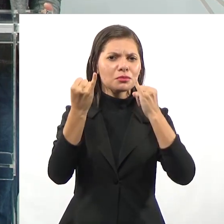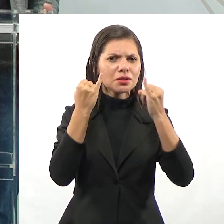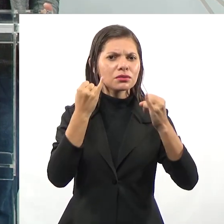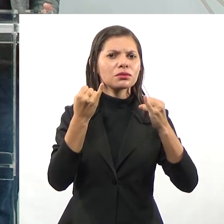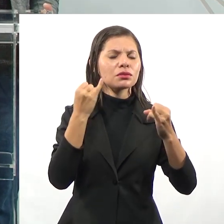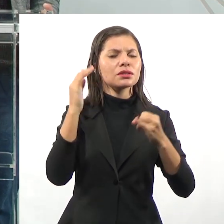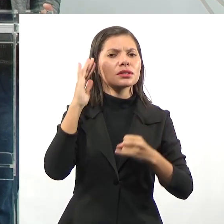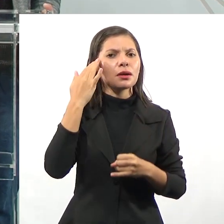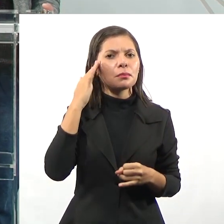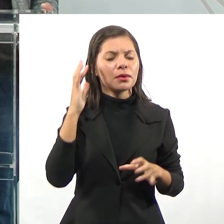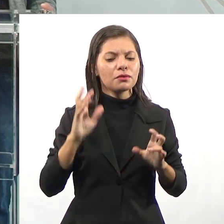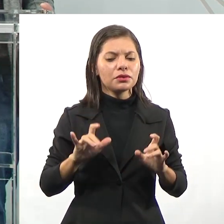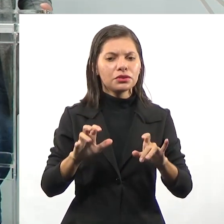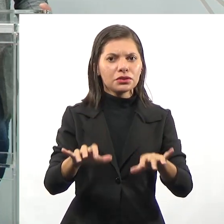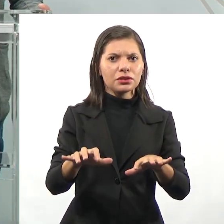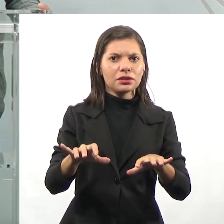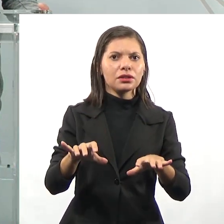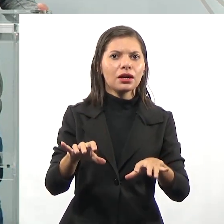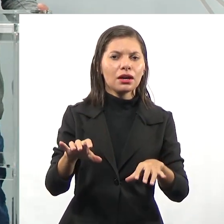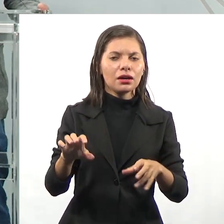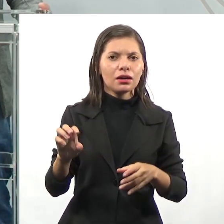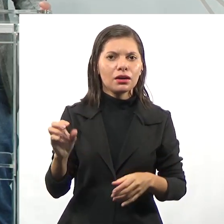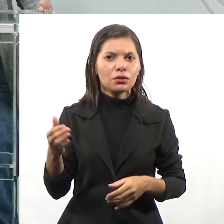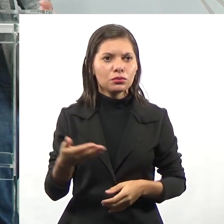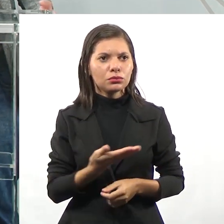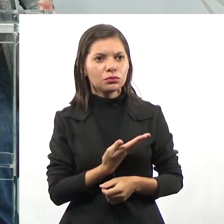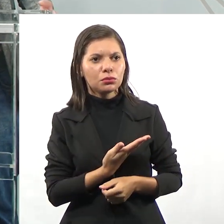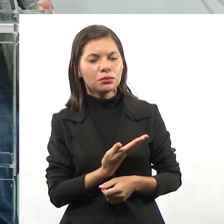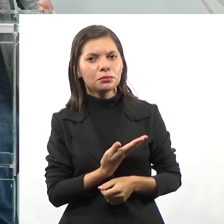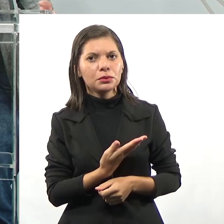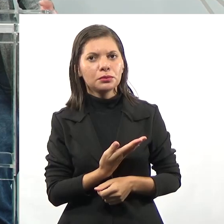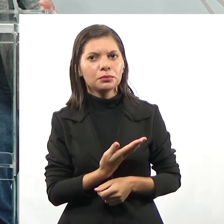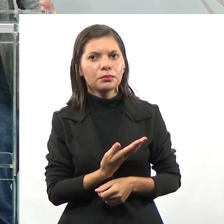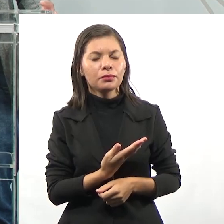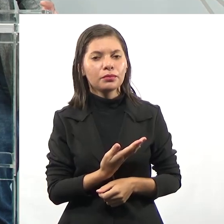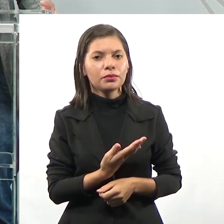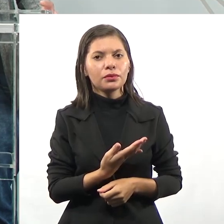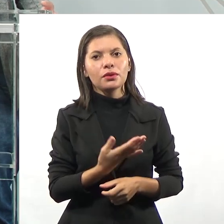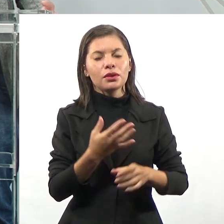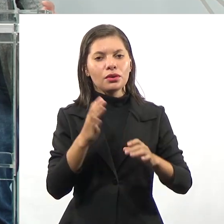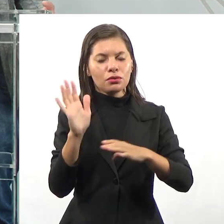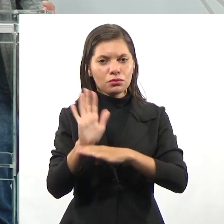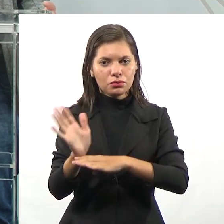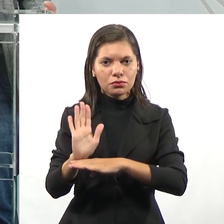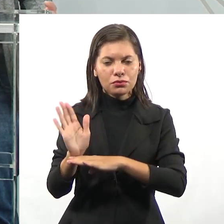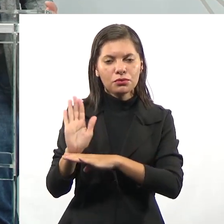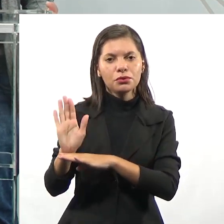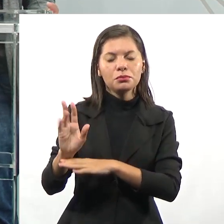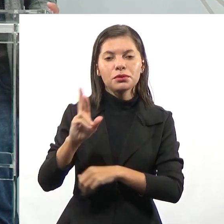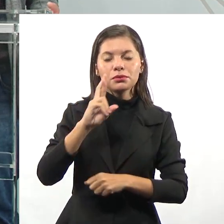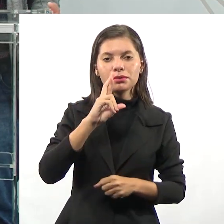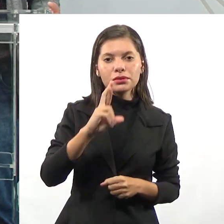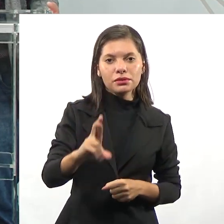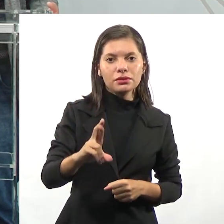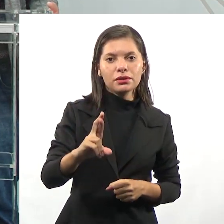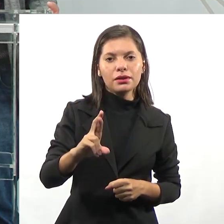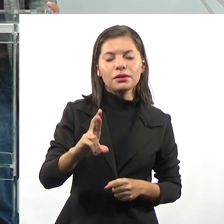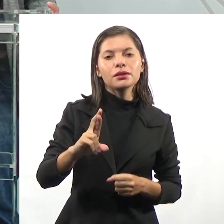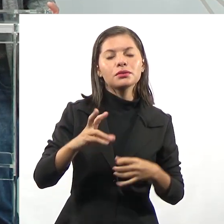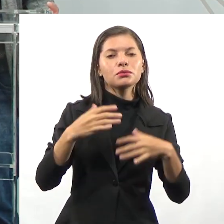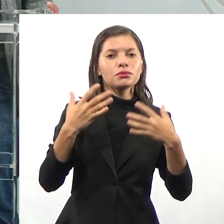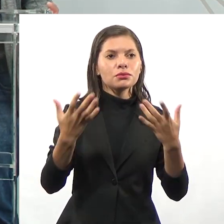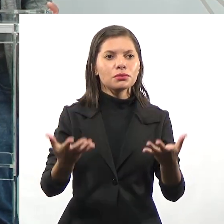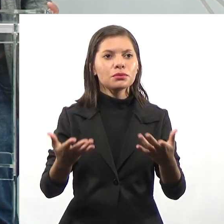informações desse filme. Então eu vou digitar move, dois pontos, privacidade hackeada. Então os